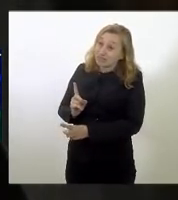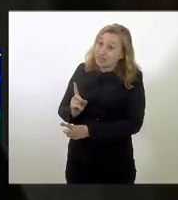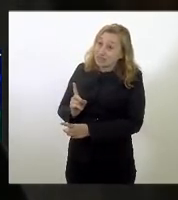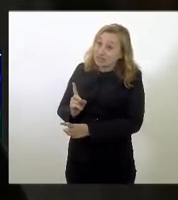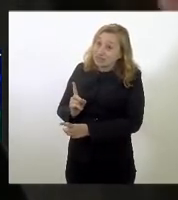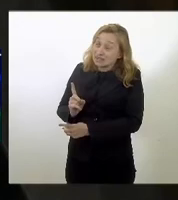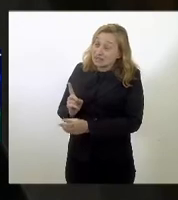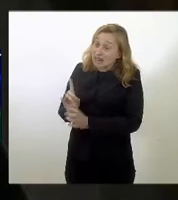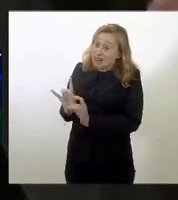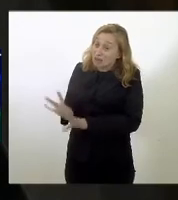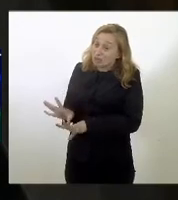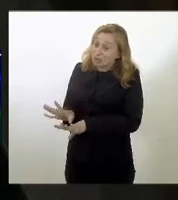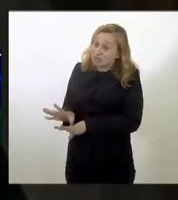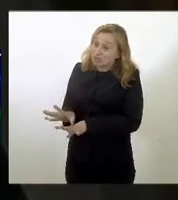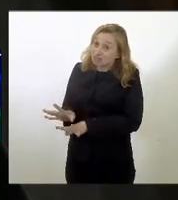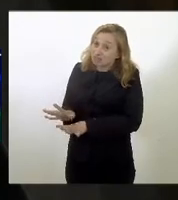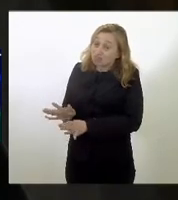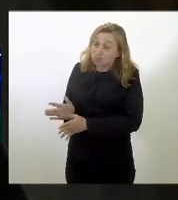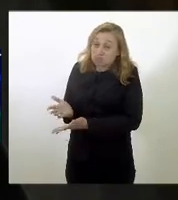completamente abandonado.